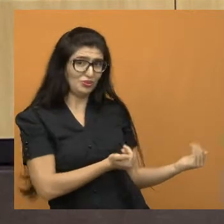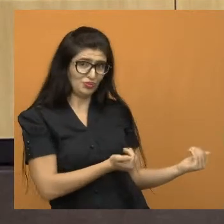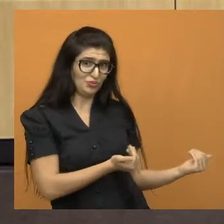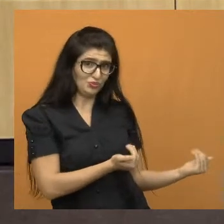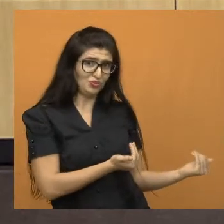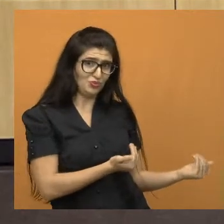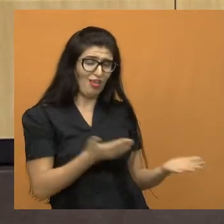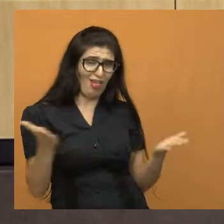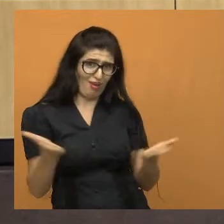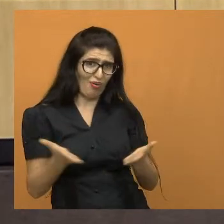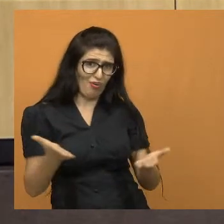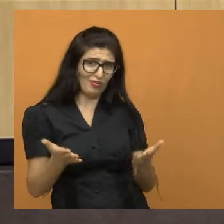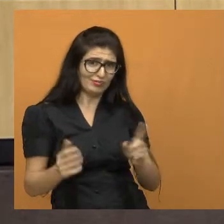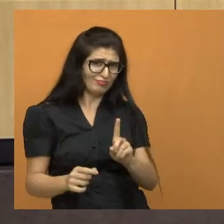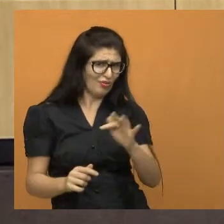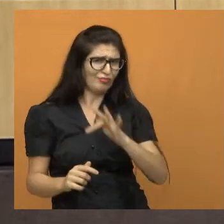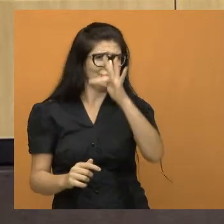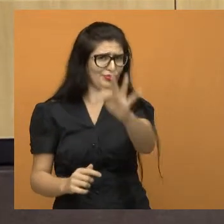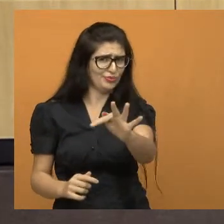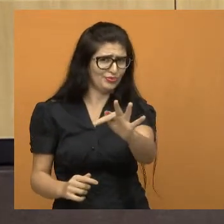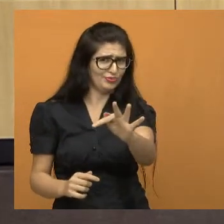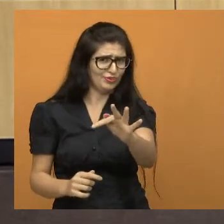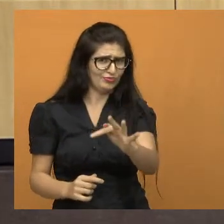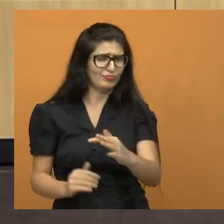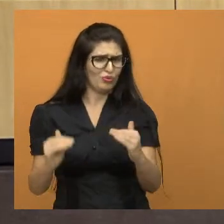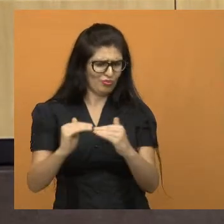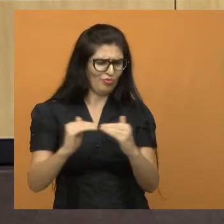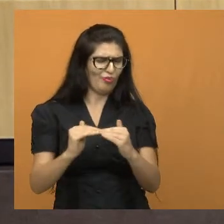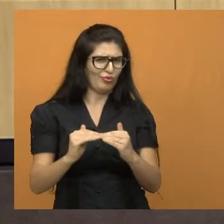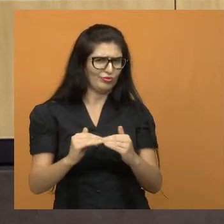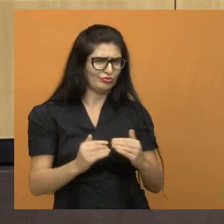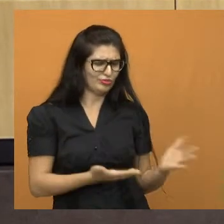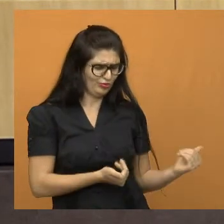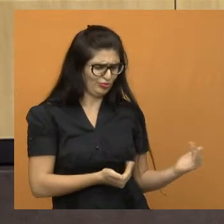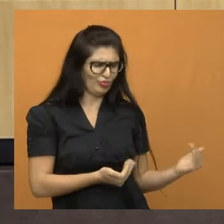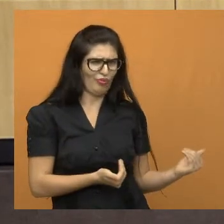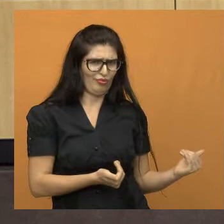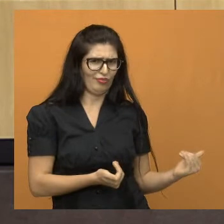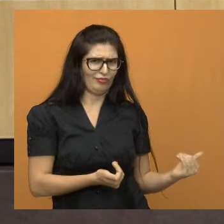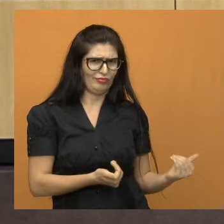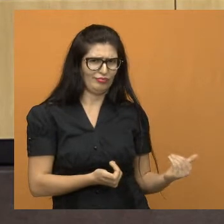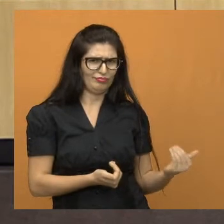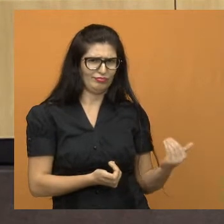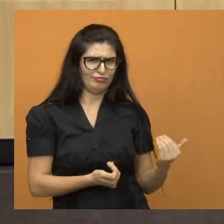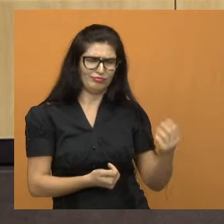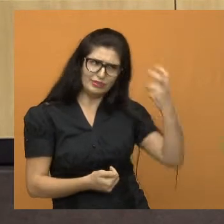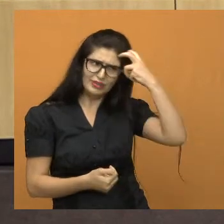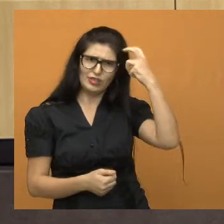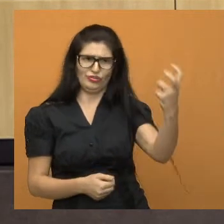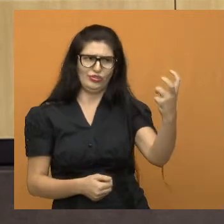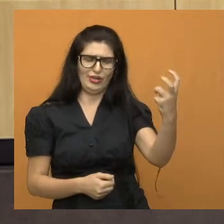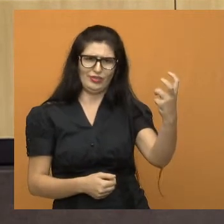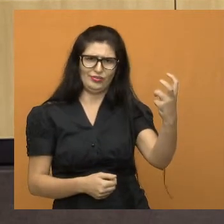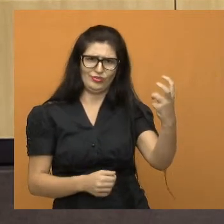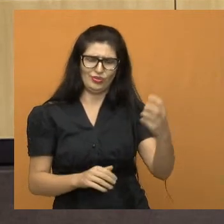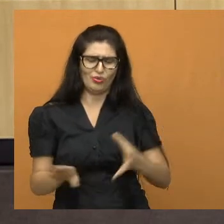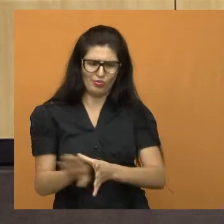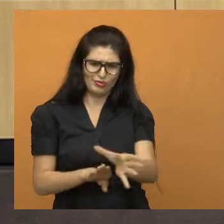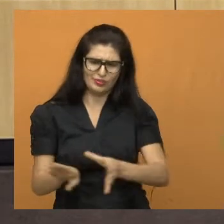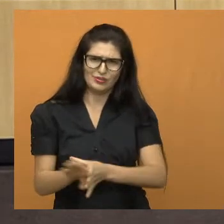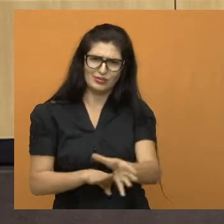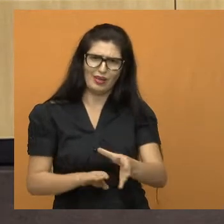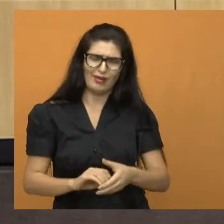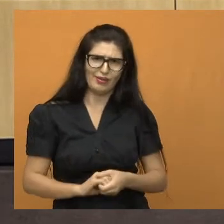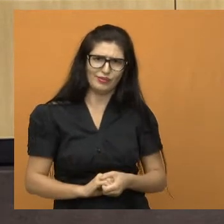mim, é presente. E nós temos uma... A gente vê que hoje, você falou em